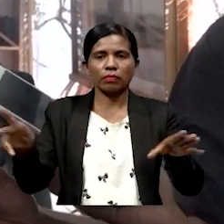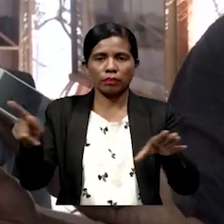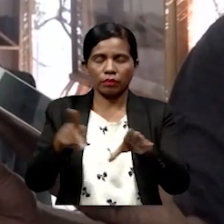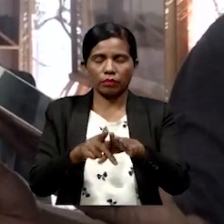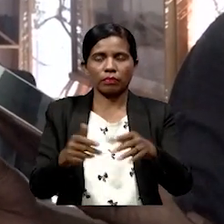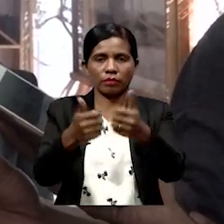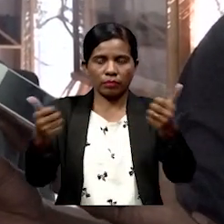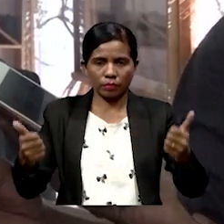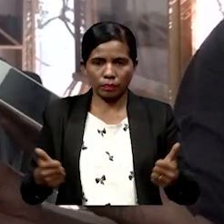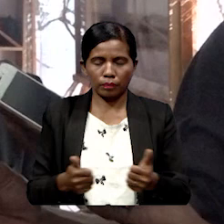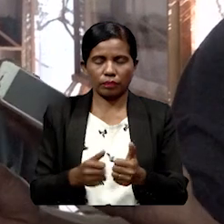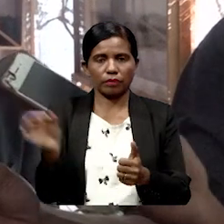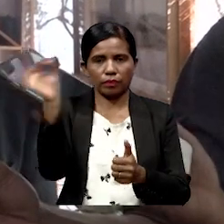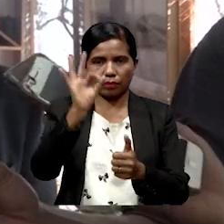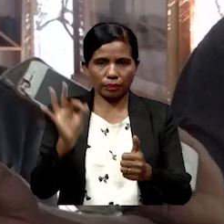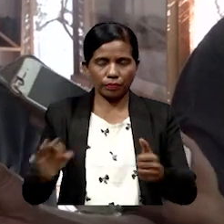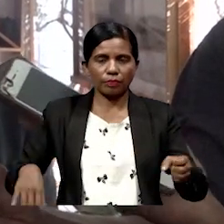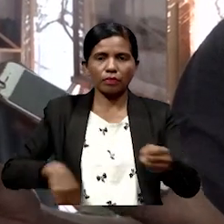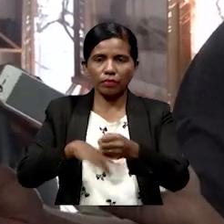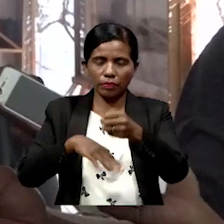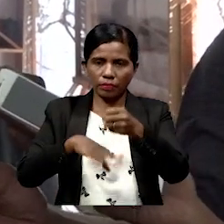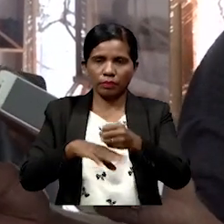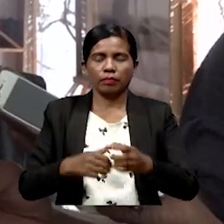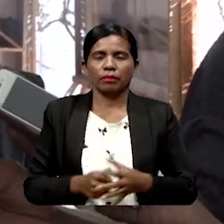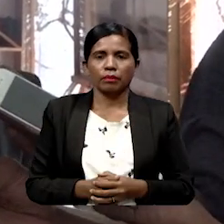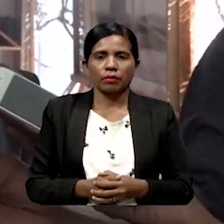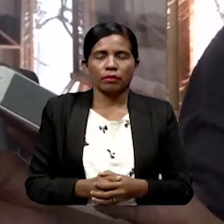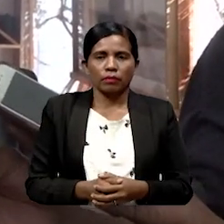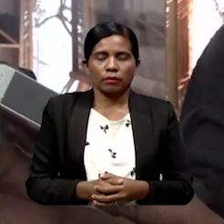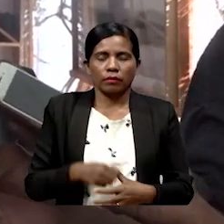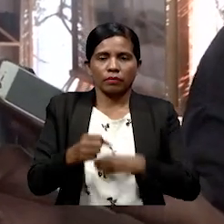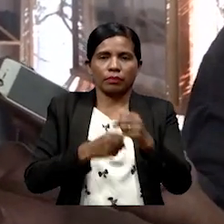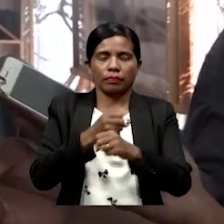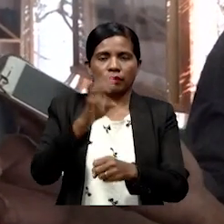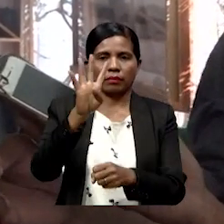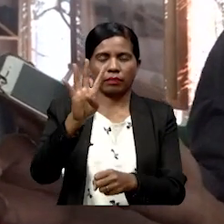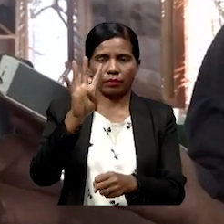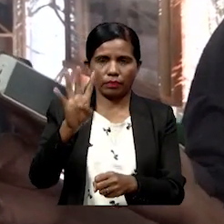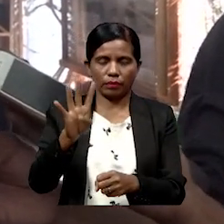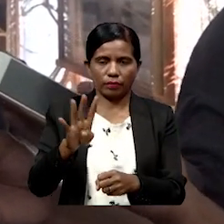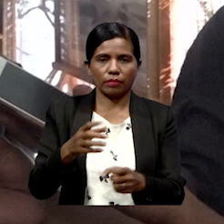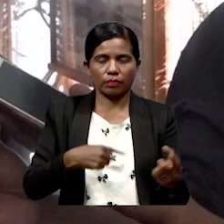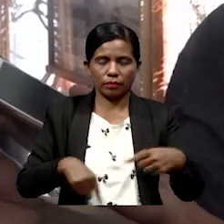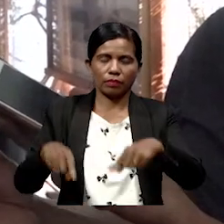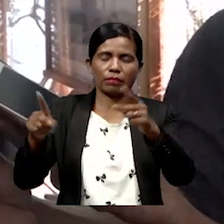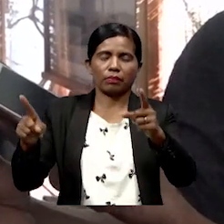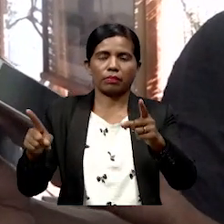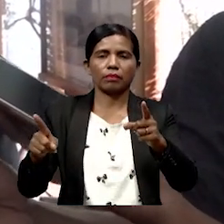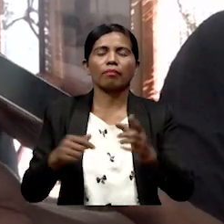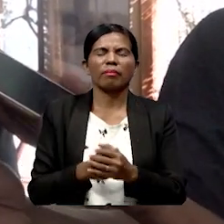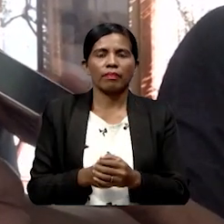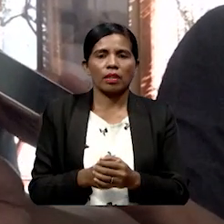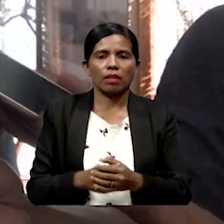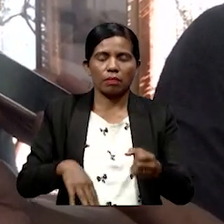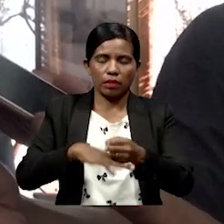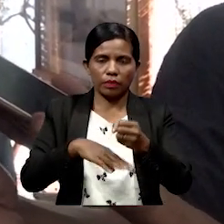asosiasaun Federação Futebol Internacional FIFA né. Então tinan hahat at ansia tu ba joga World Cup taça né